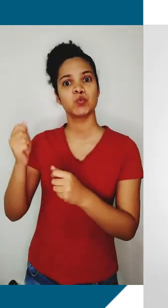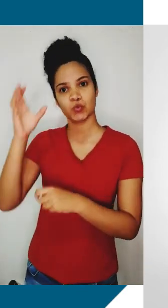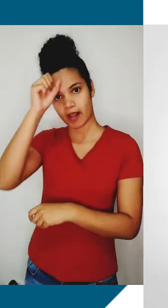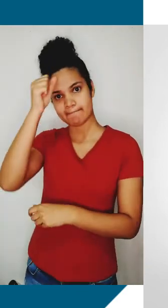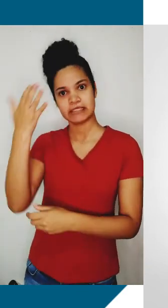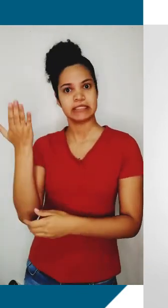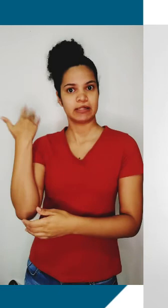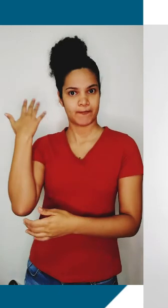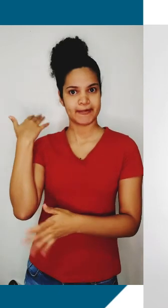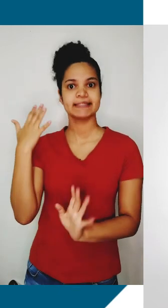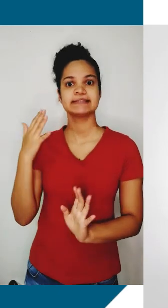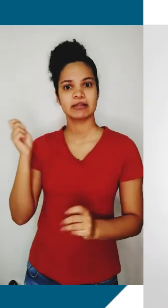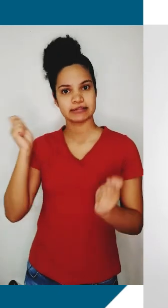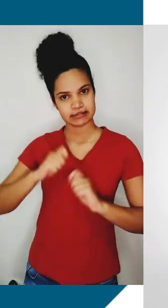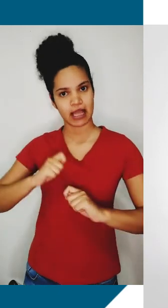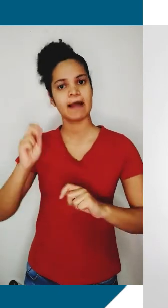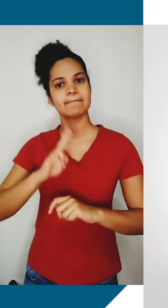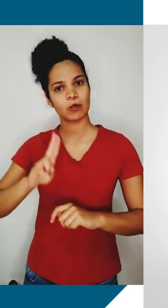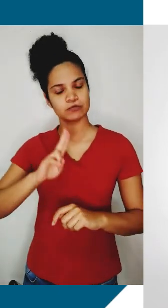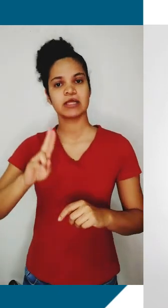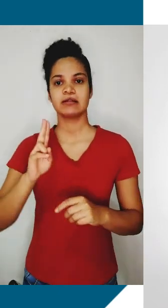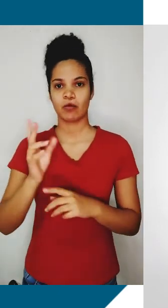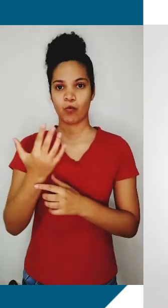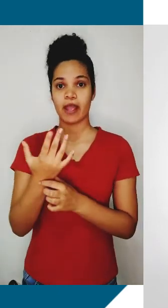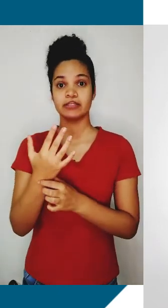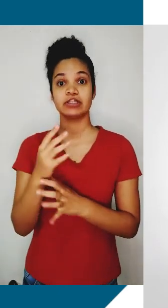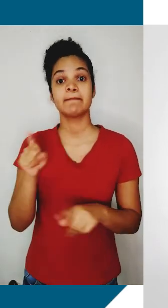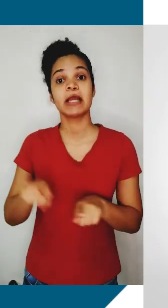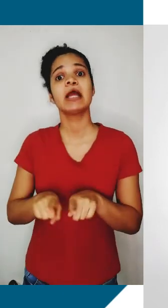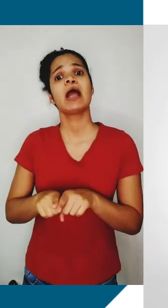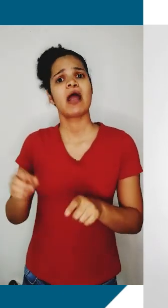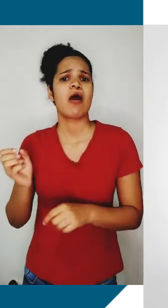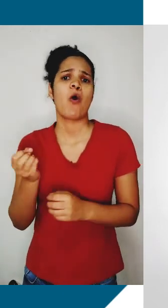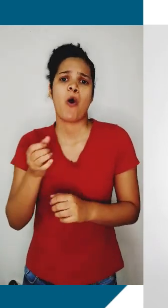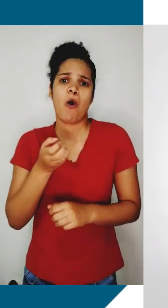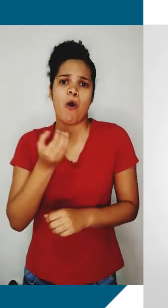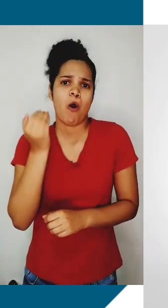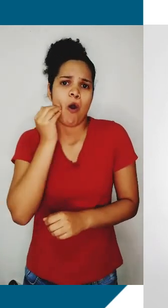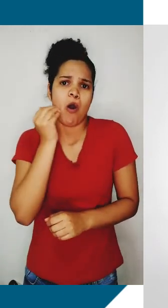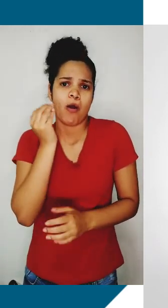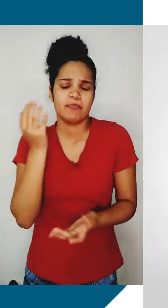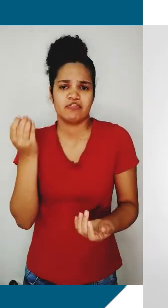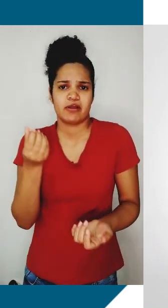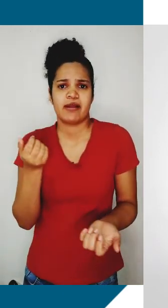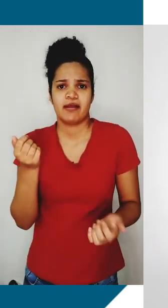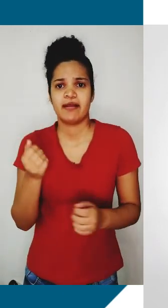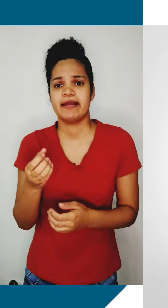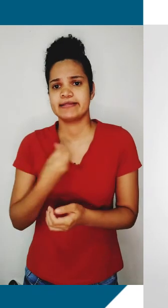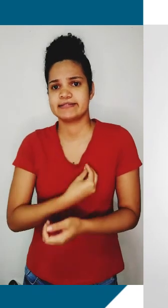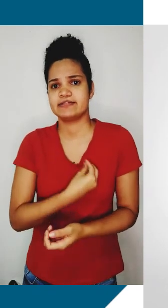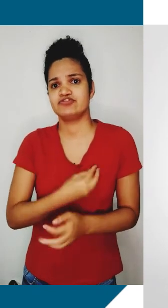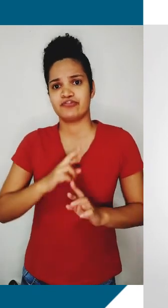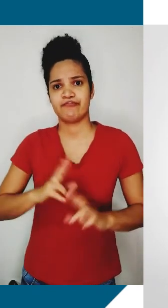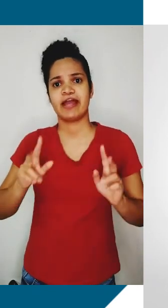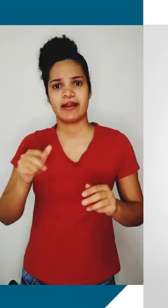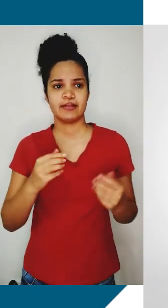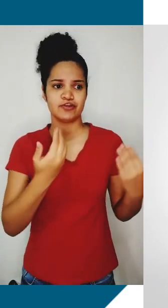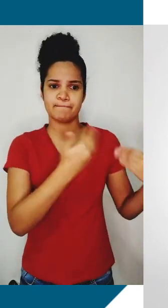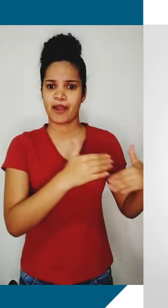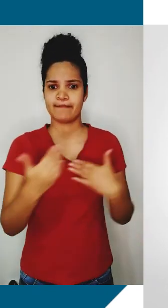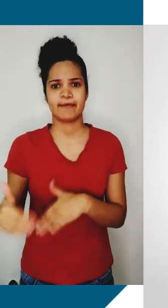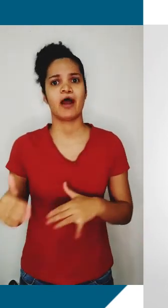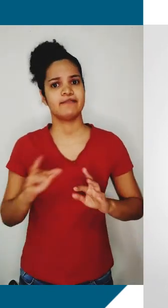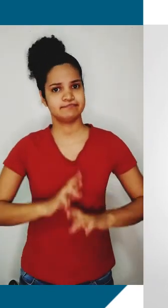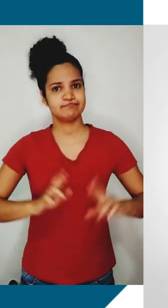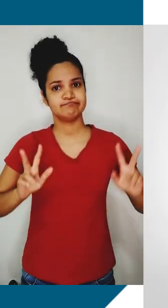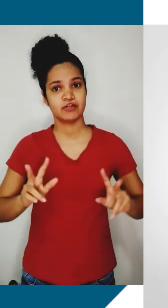UERJ. Claro que existem diferenças entre as provas e entre as bancas, mas nada que faça você se desesperar. No primeiro vídeo,